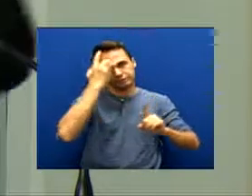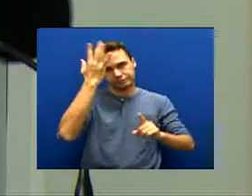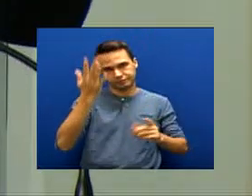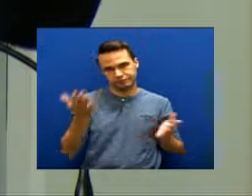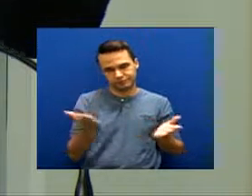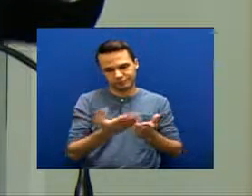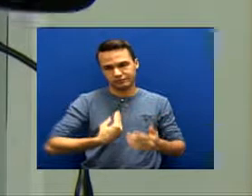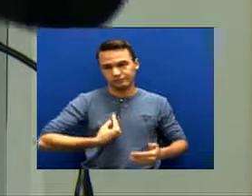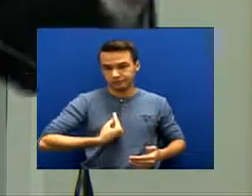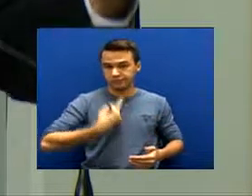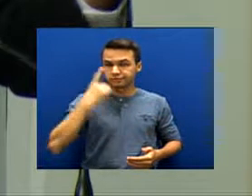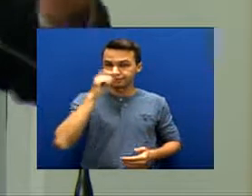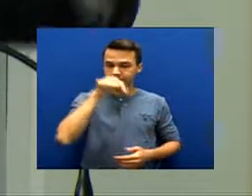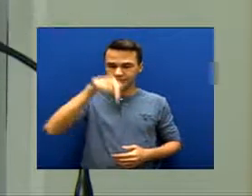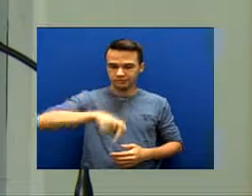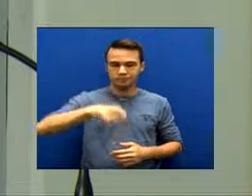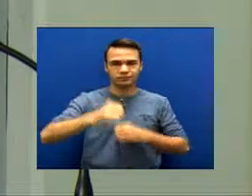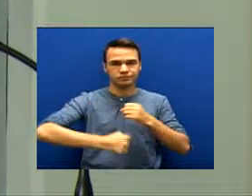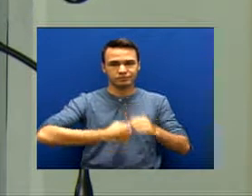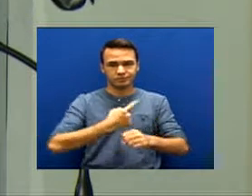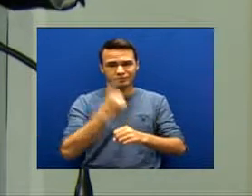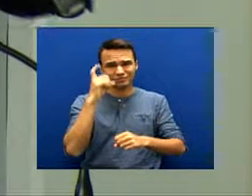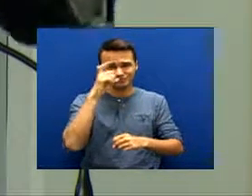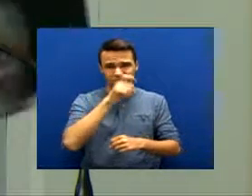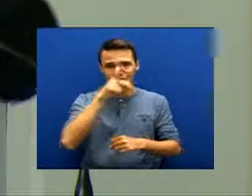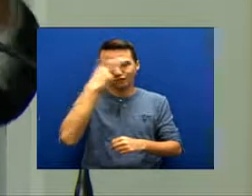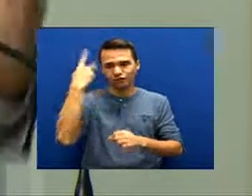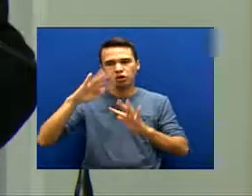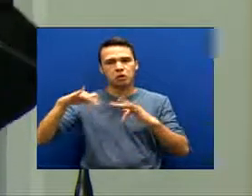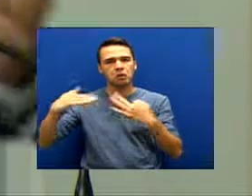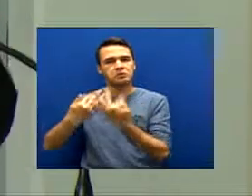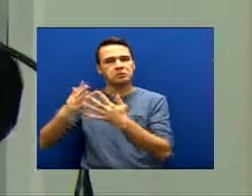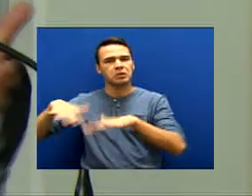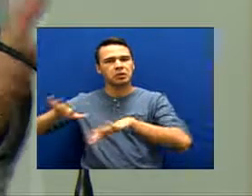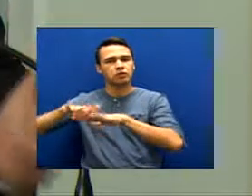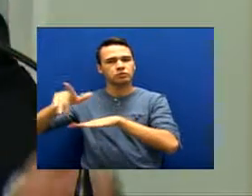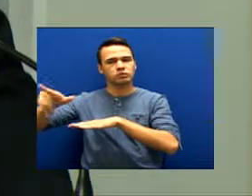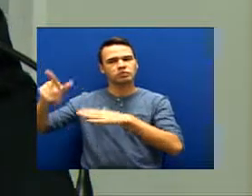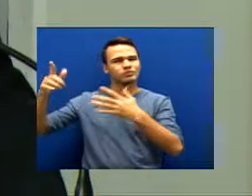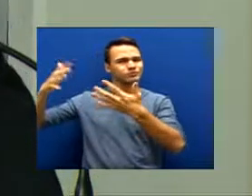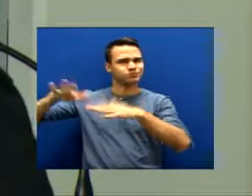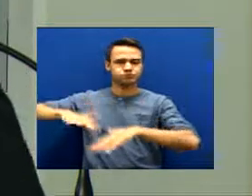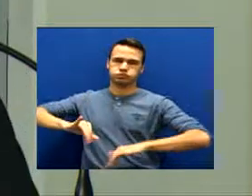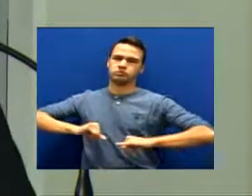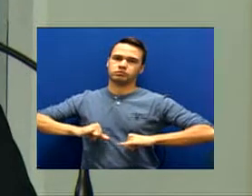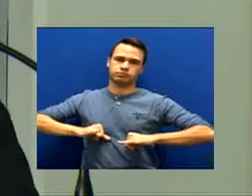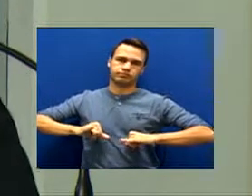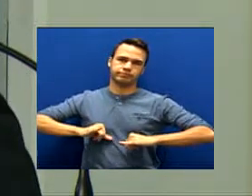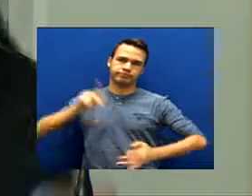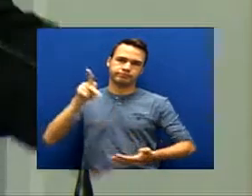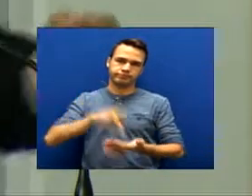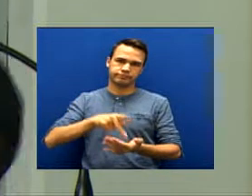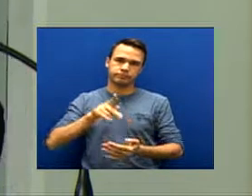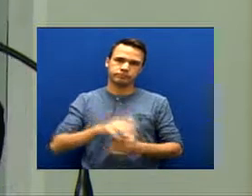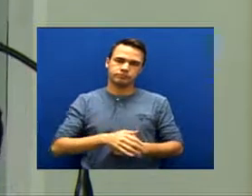Bíblica, na nova tradução na linguagem de hoje, ele diz: parem de lutar. Eugene